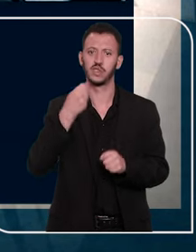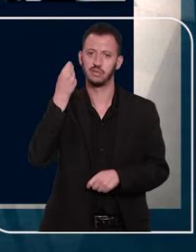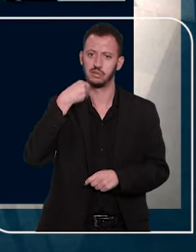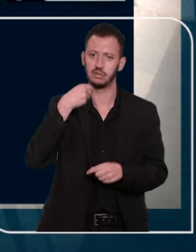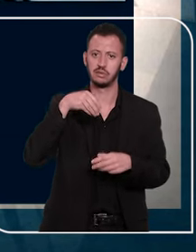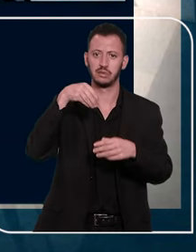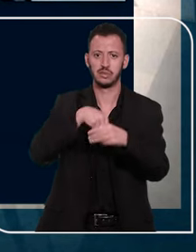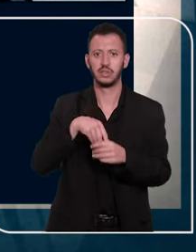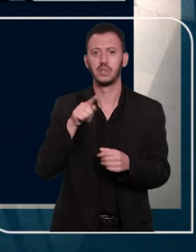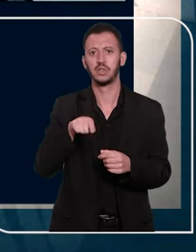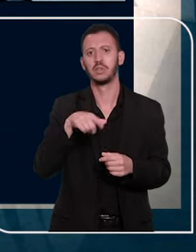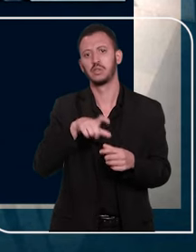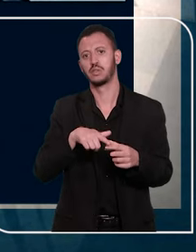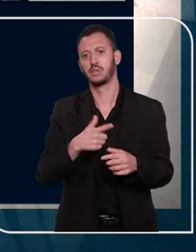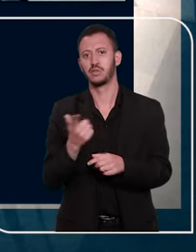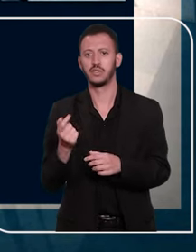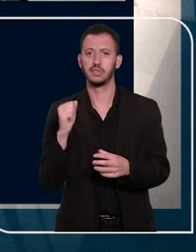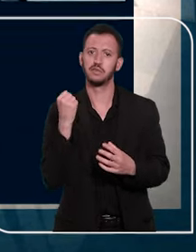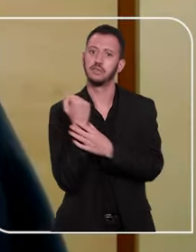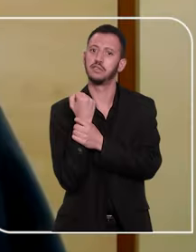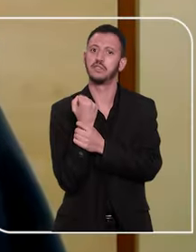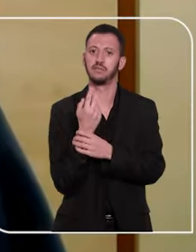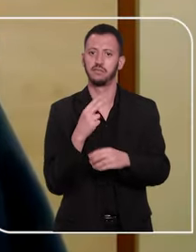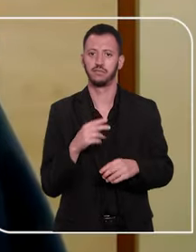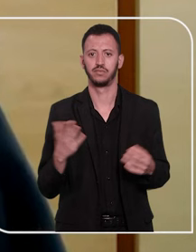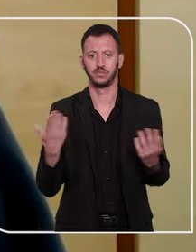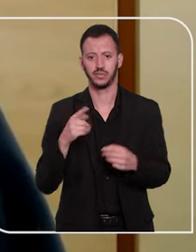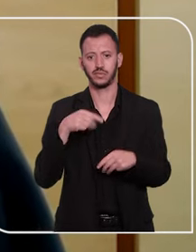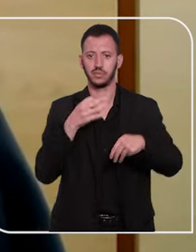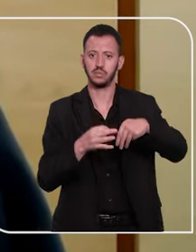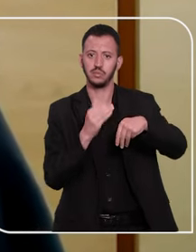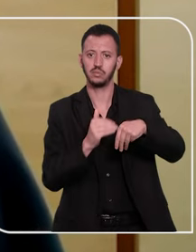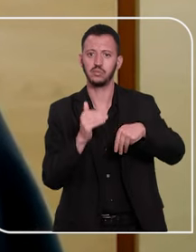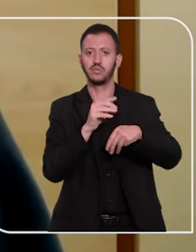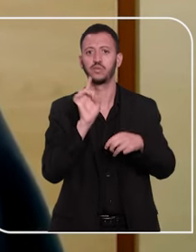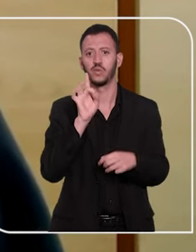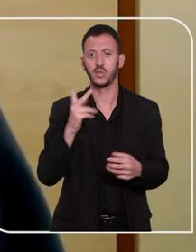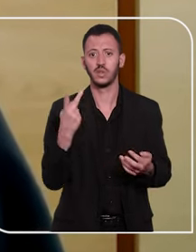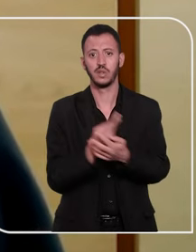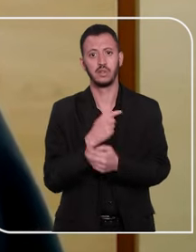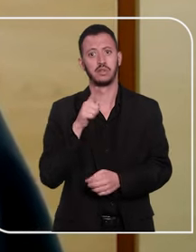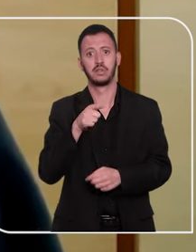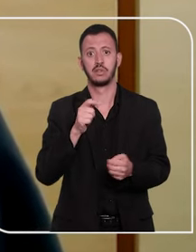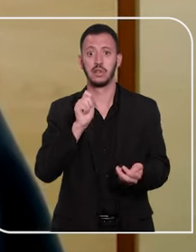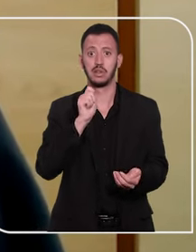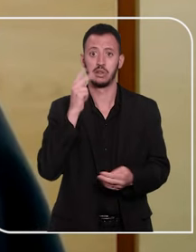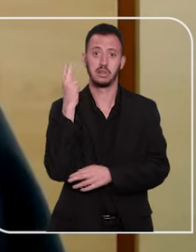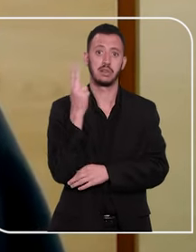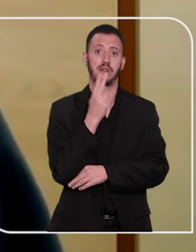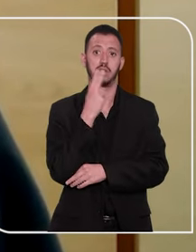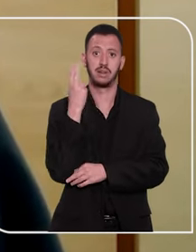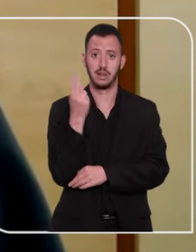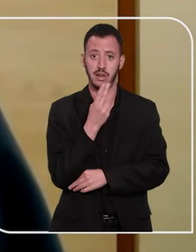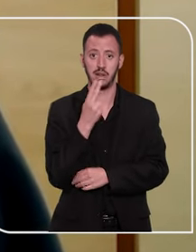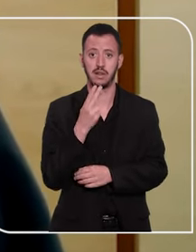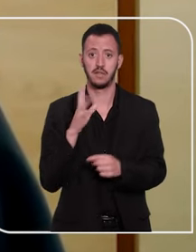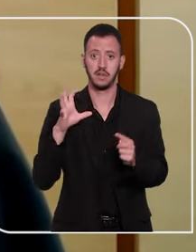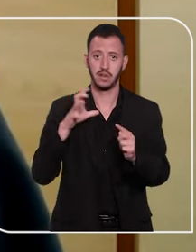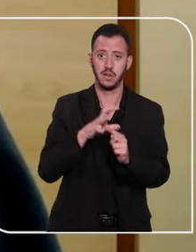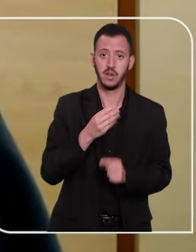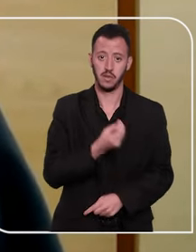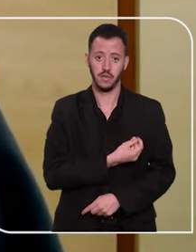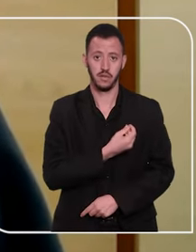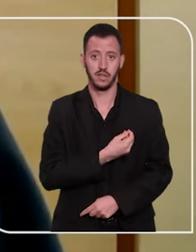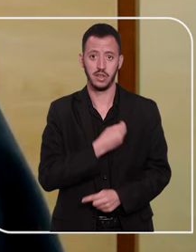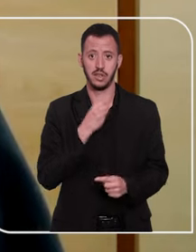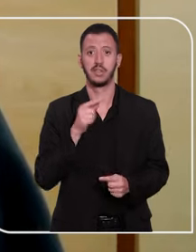fragilidade o amplo direito de defesa ainda segundo o ministro isso só é possível no caso de grave ameaça ao direito à